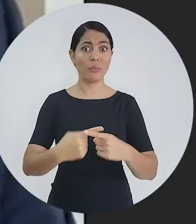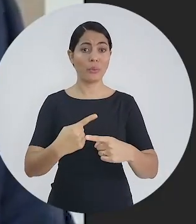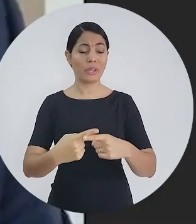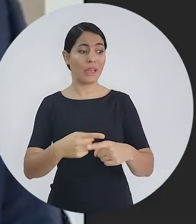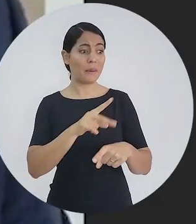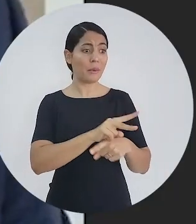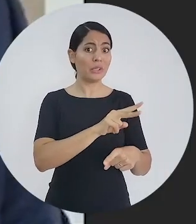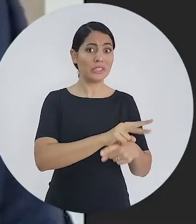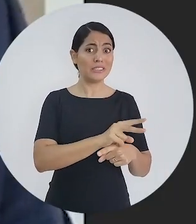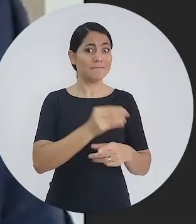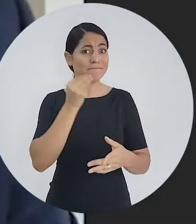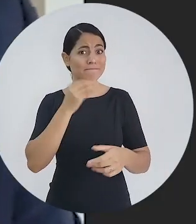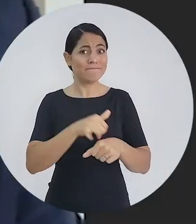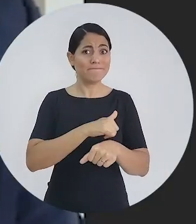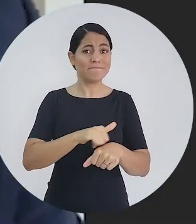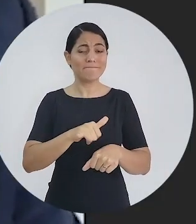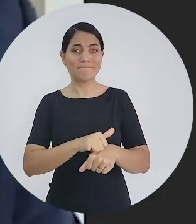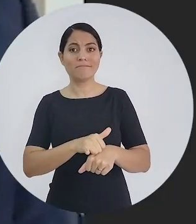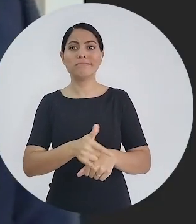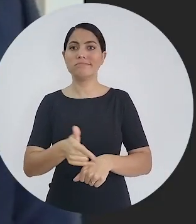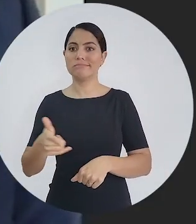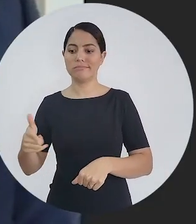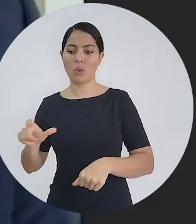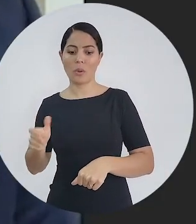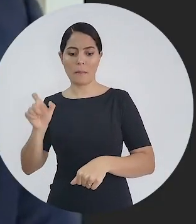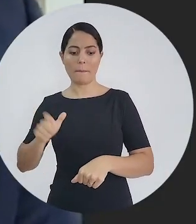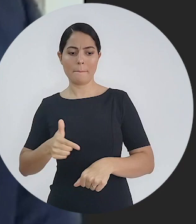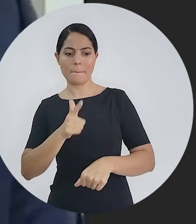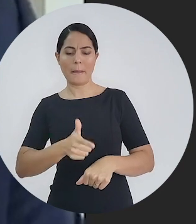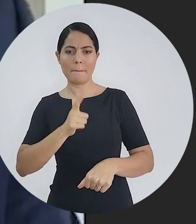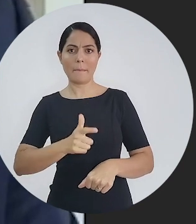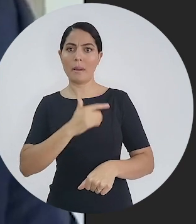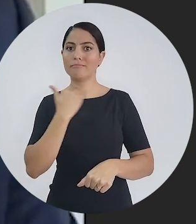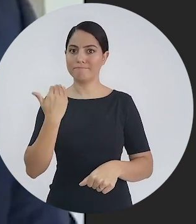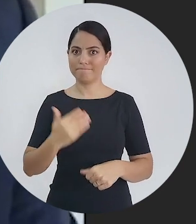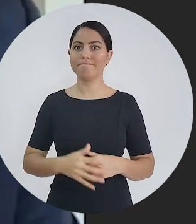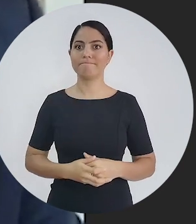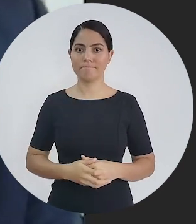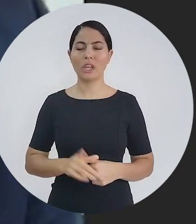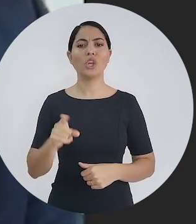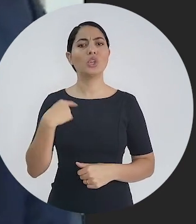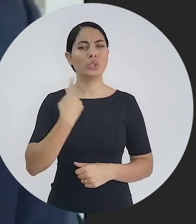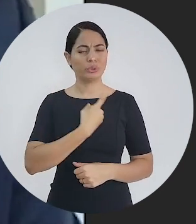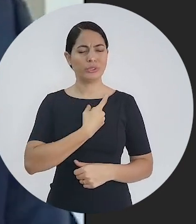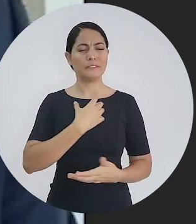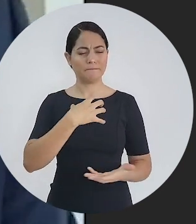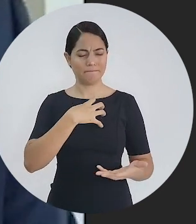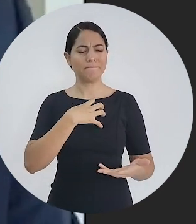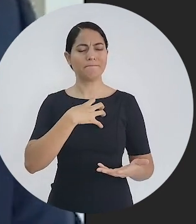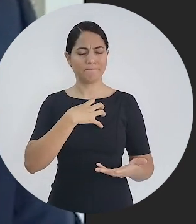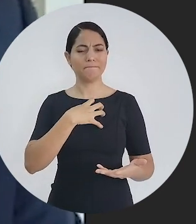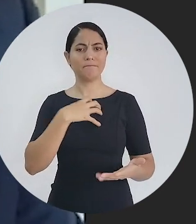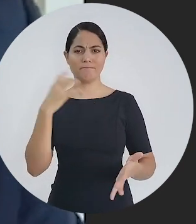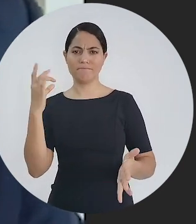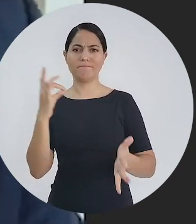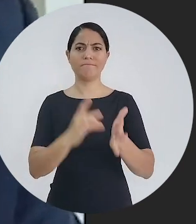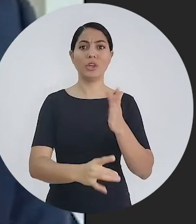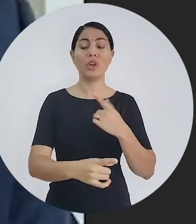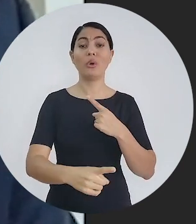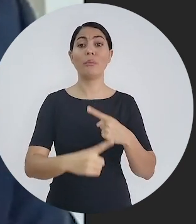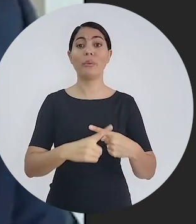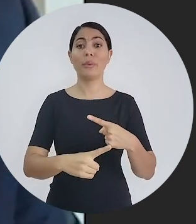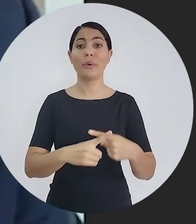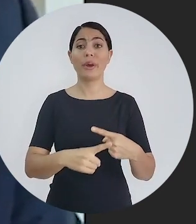irmanados na repulsa, no repúdio à tamanha violência. Uma profissional que estava ali exercendo